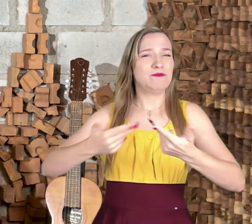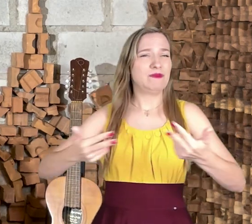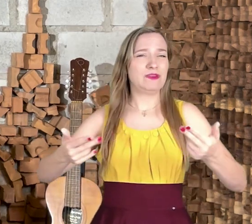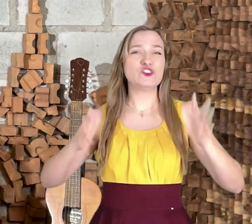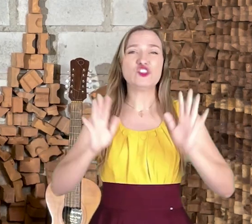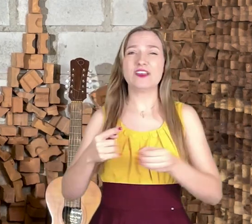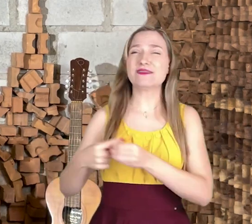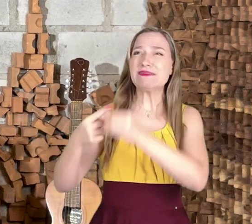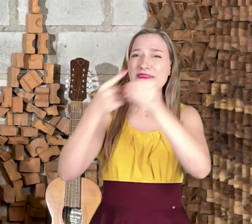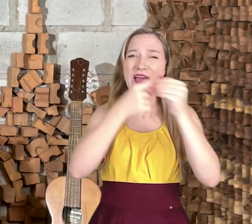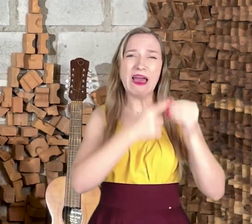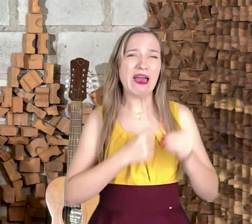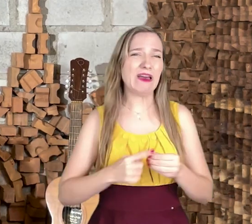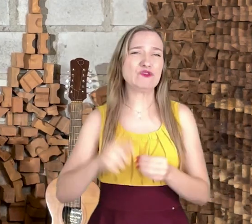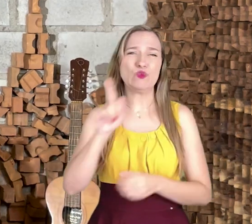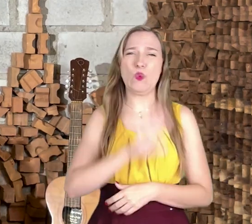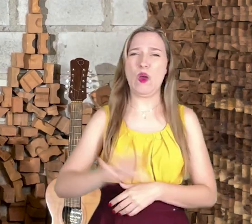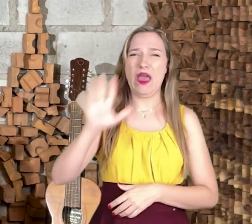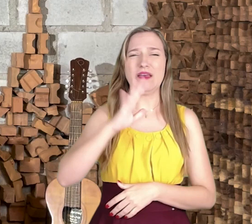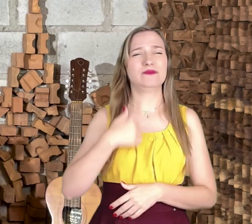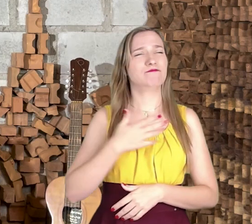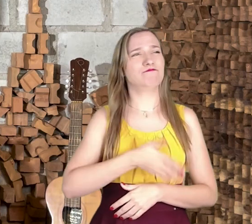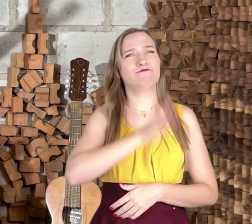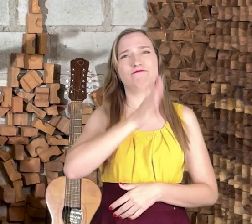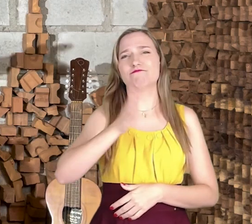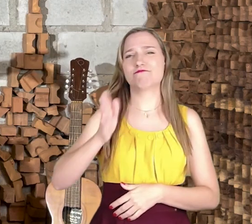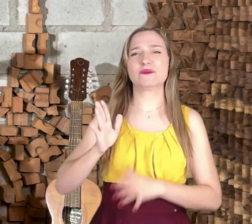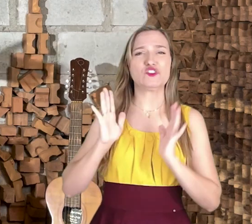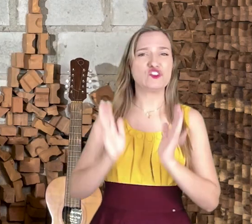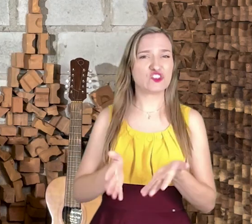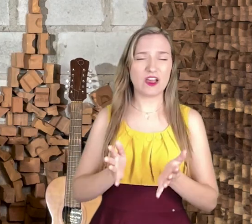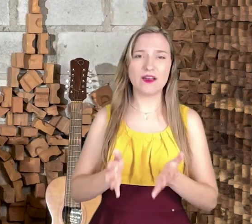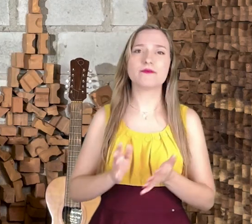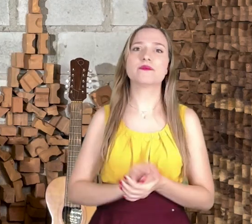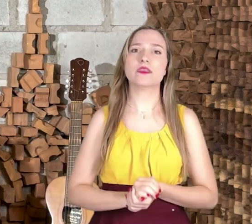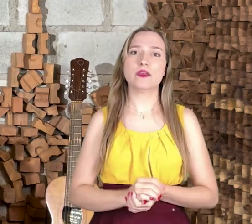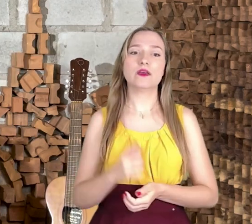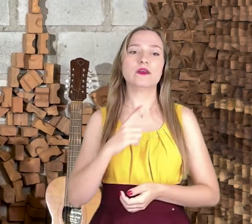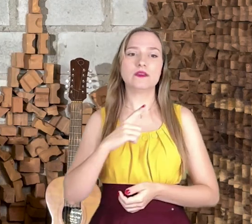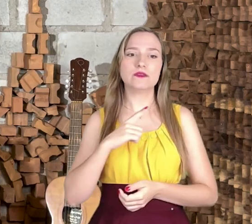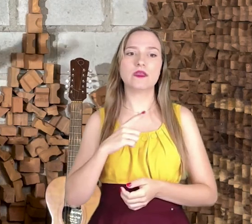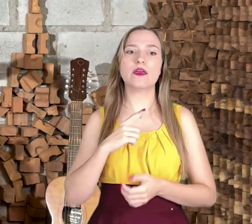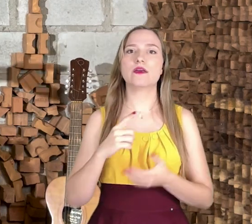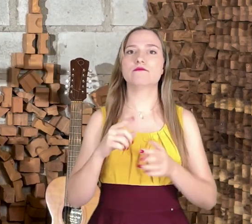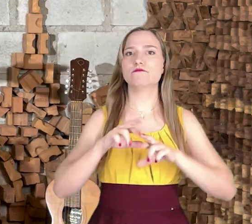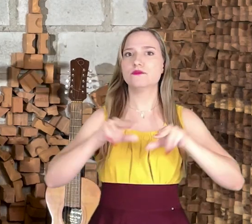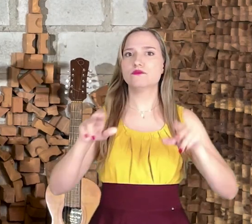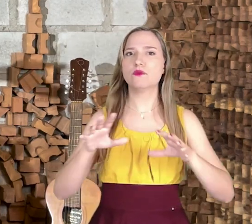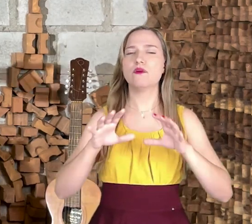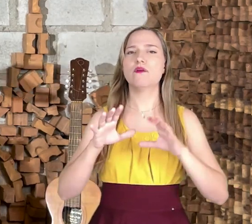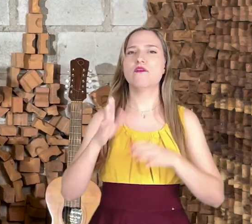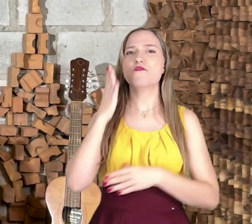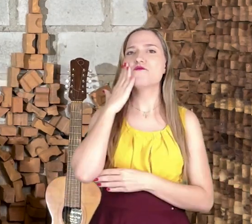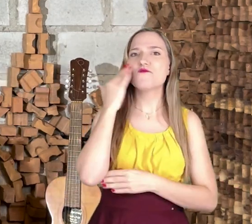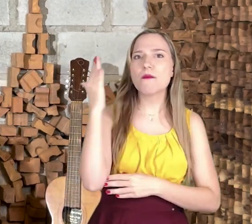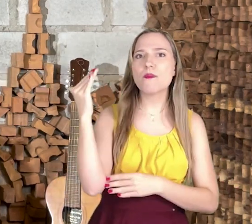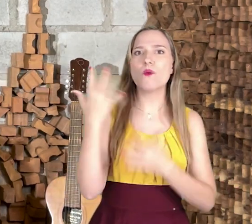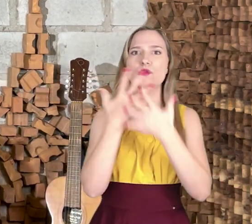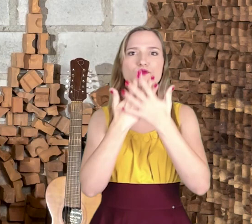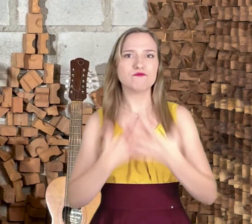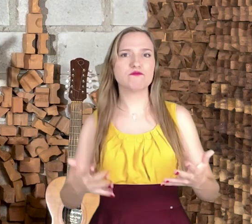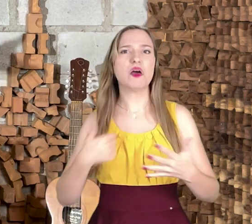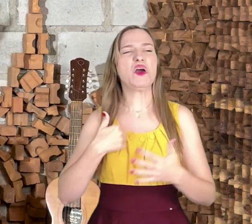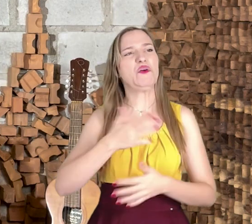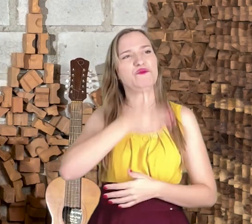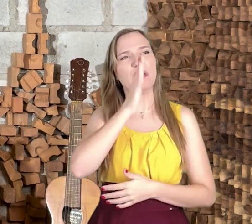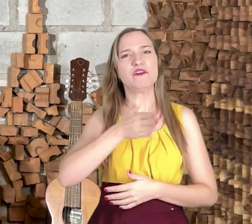Goiás. Já tive composição minha indo para filme fora do Brasil, sendo convidada para integrar